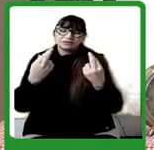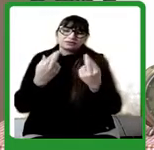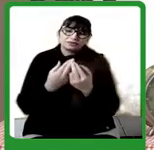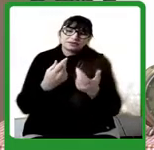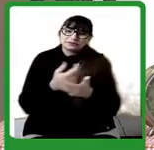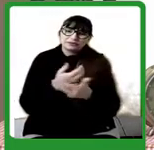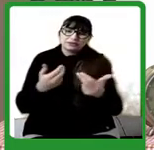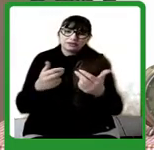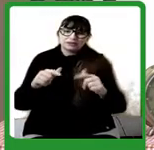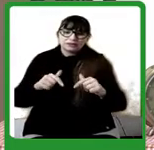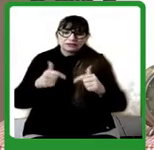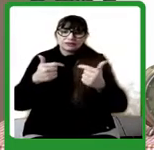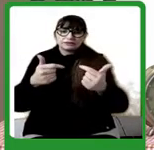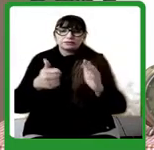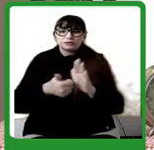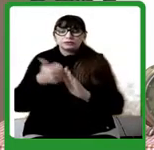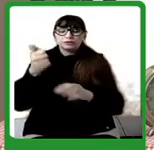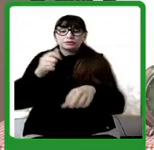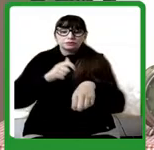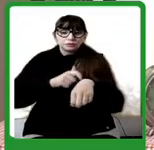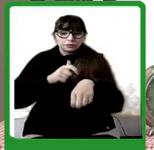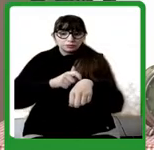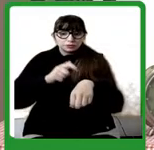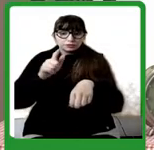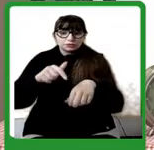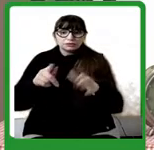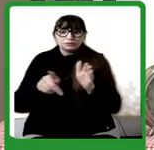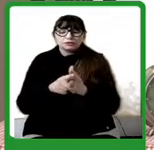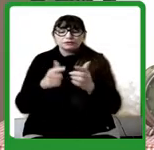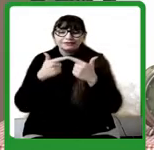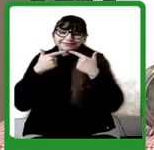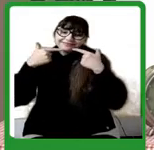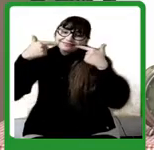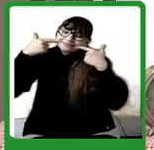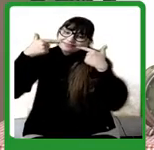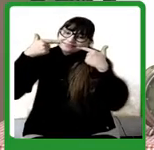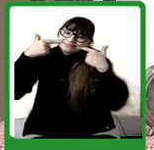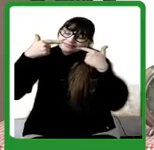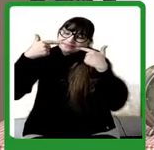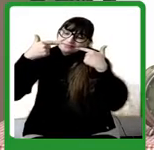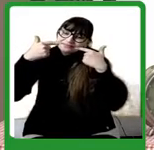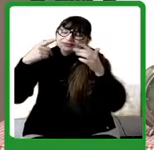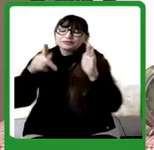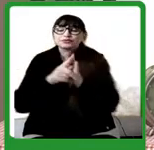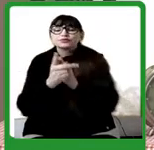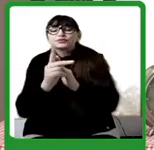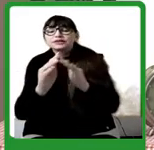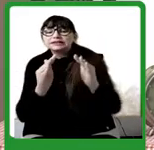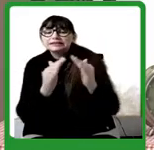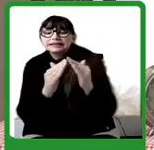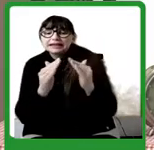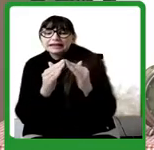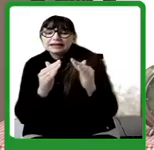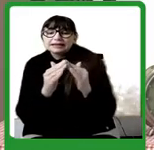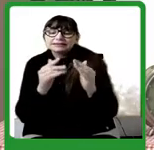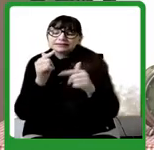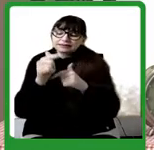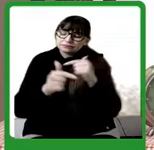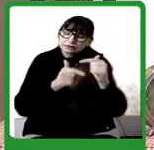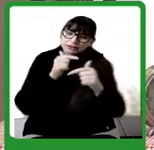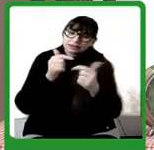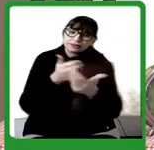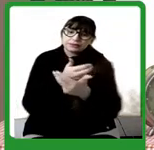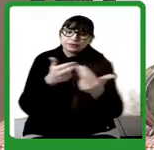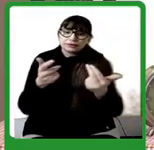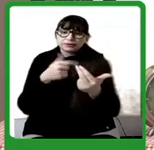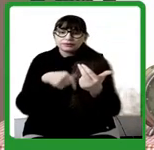E nesse primeiro momento foi uma iniciativa de humor, para levar para você que está na sua casa, onde você estiver, no seu trabalho. A gente passou